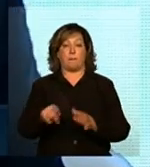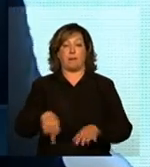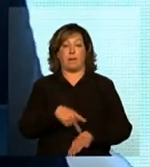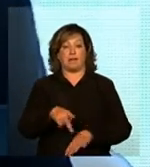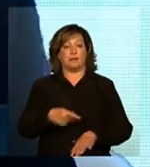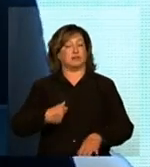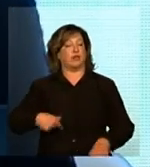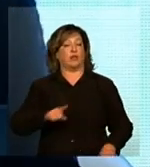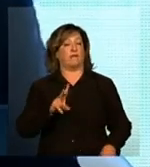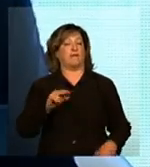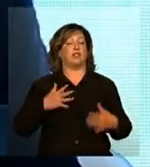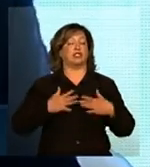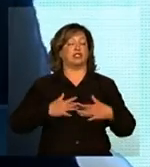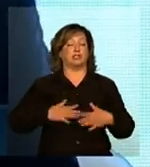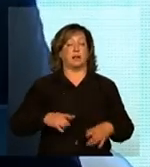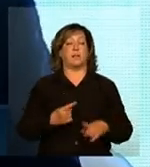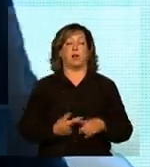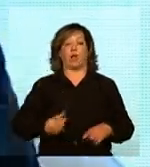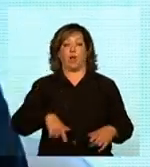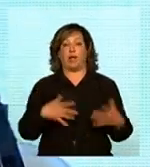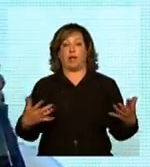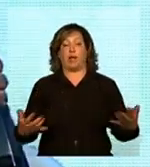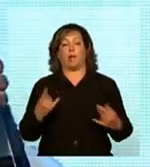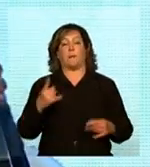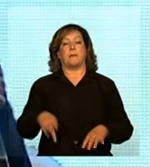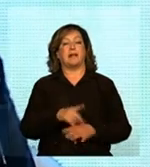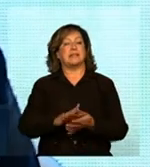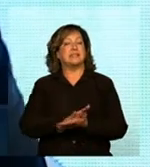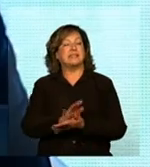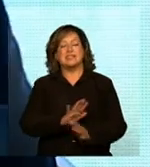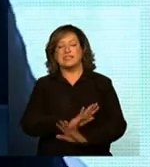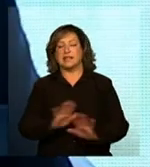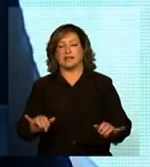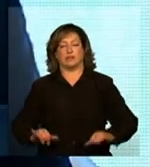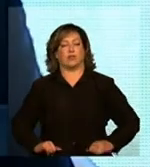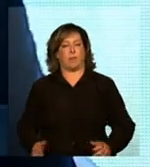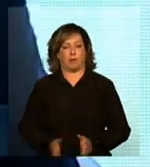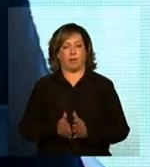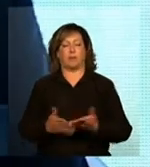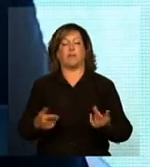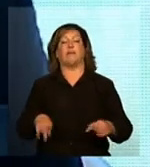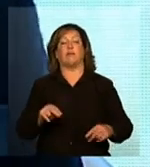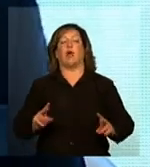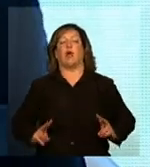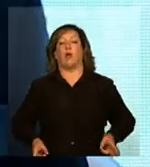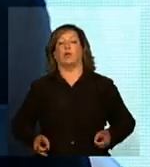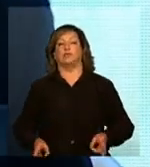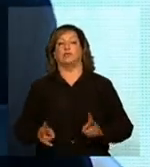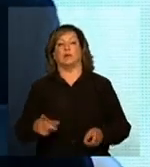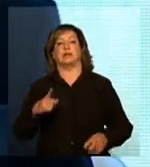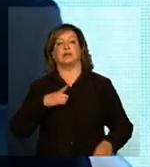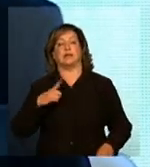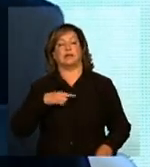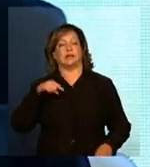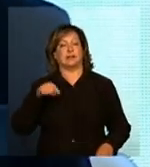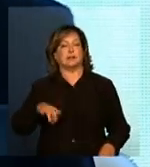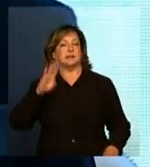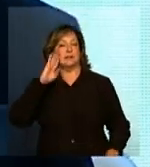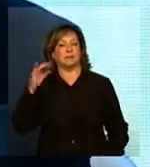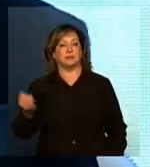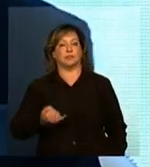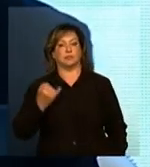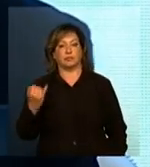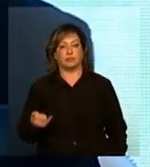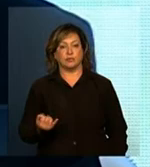nós não vamos descansar, porque nós queremos um país sem pobreza. Então, ele vai continuar tendo, sem sombra de dúvida, essa vertente importante